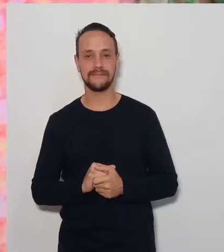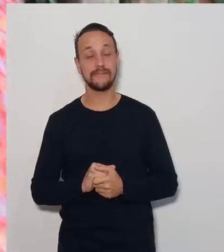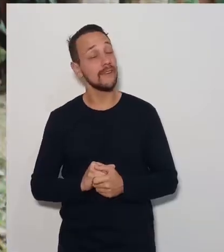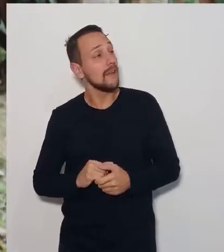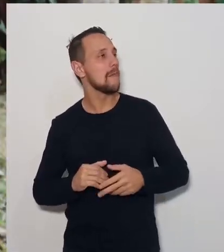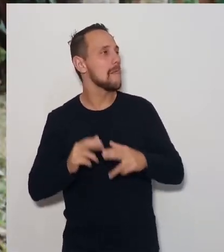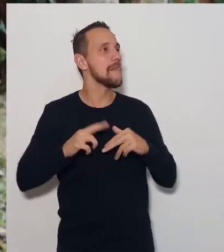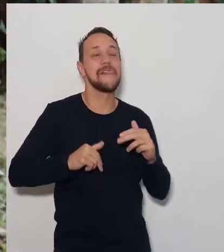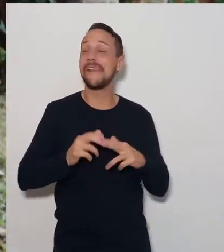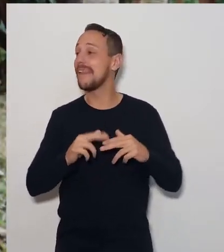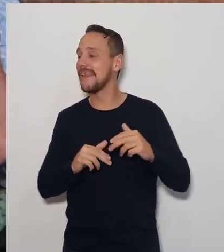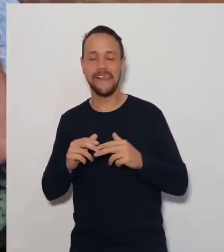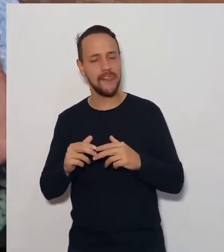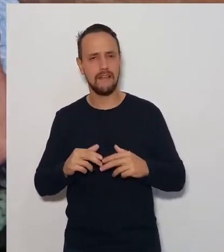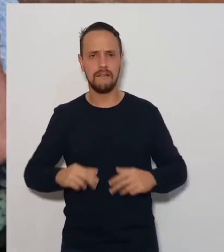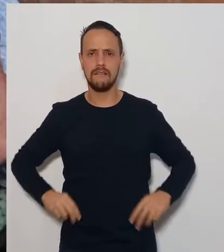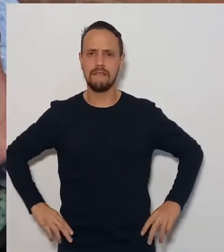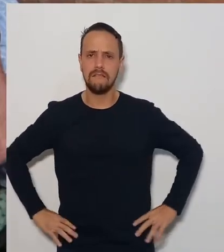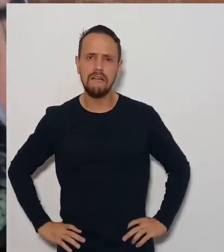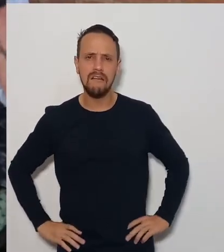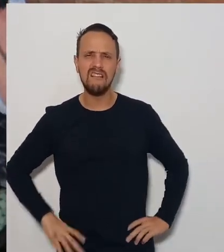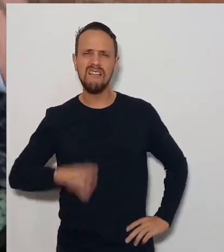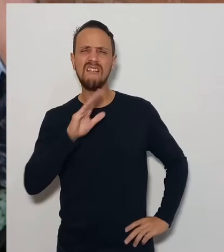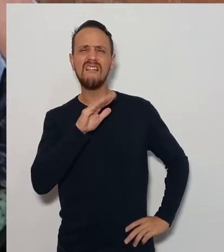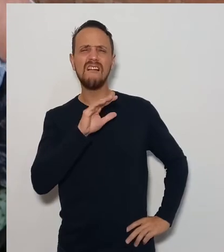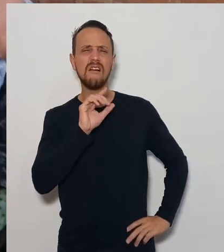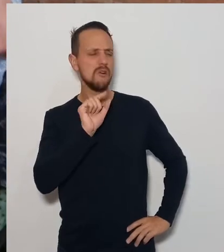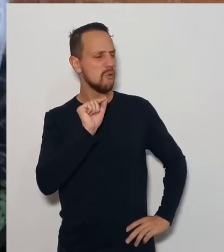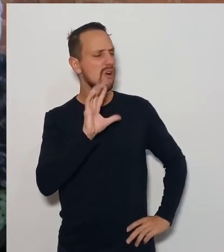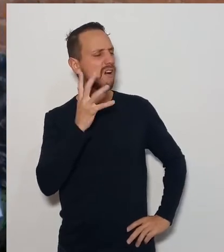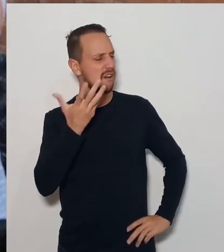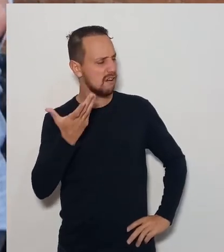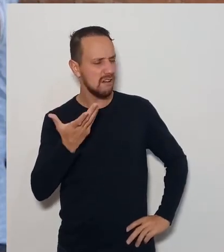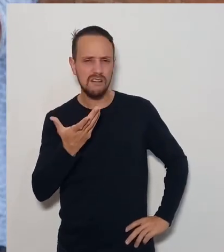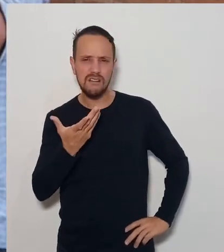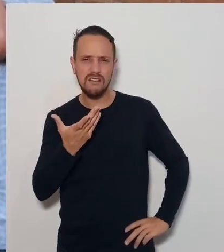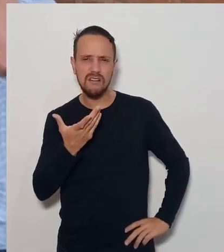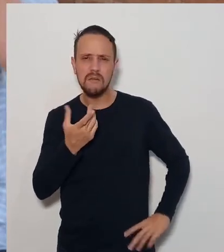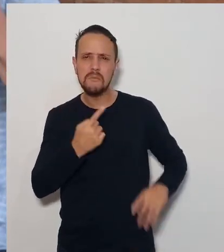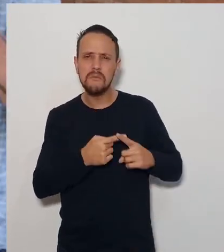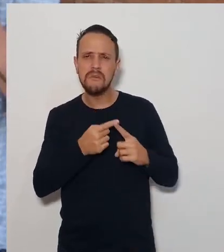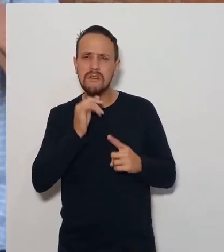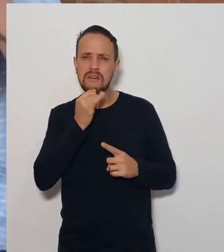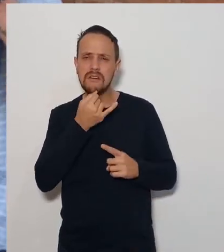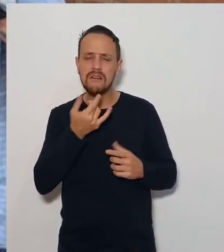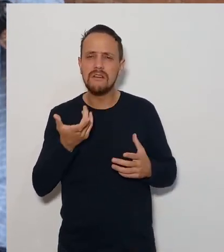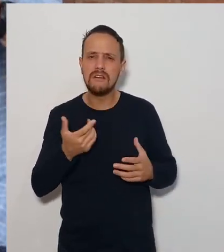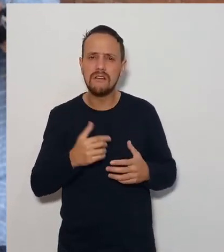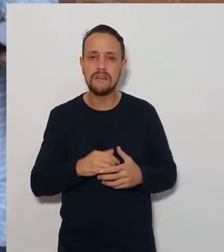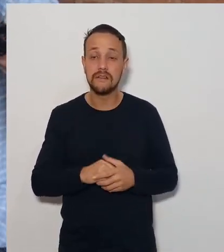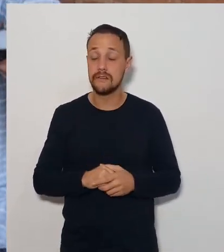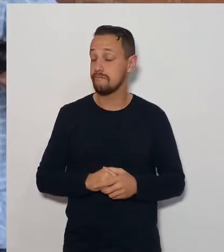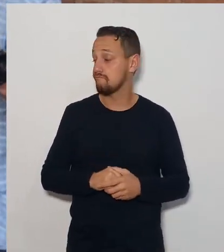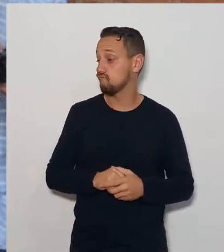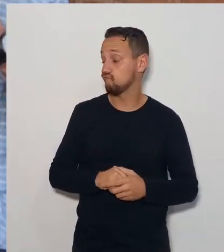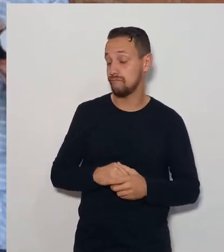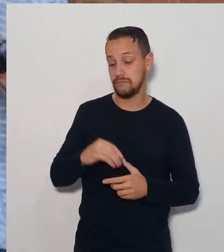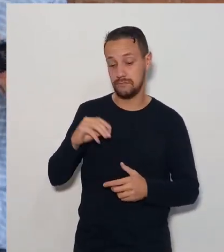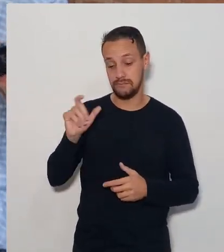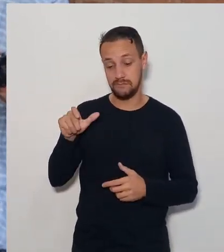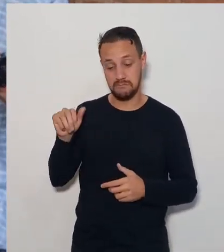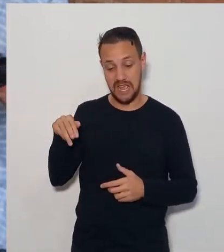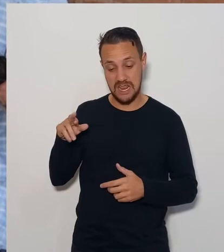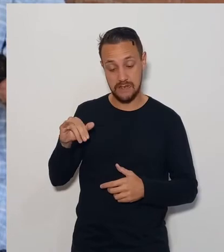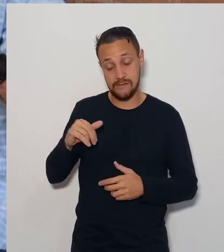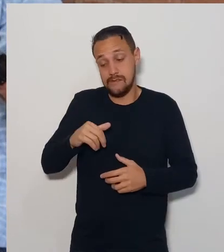Pula, por quê? Ai, ai, por quê? Uai, uai, homem! Que é isso? Mas que tristeza que é essa aí? Ô, Maria, mas...